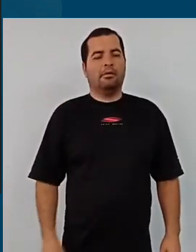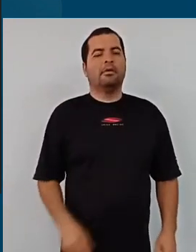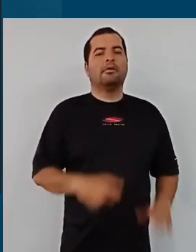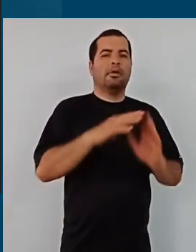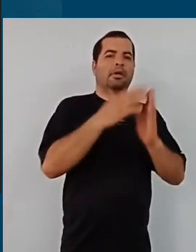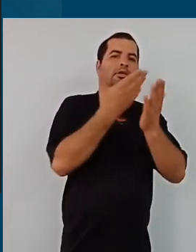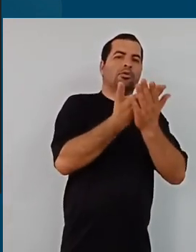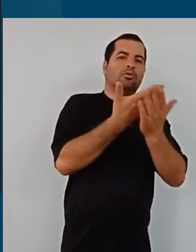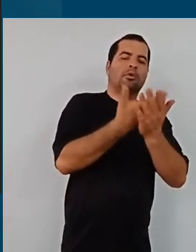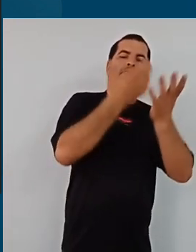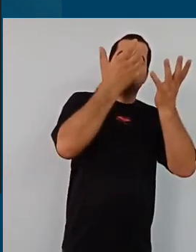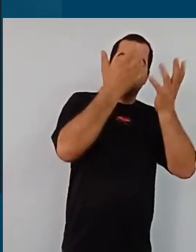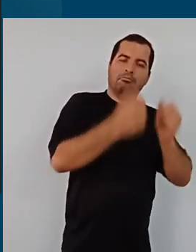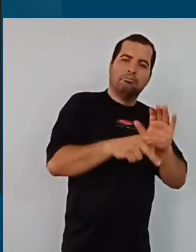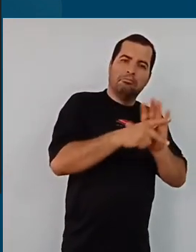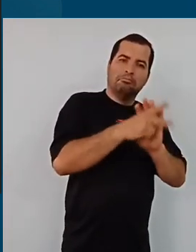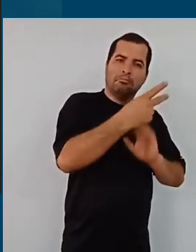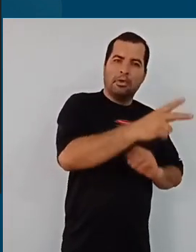para si